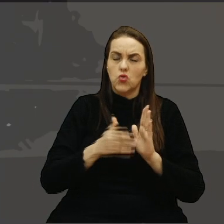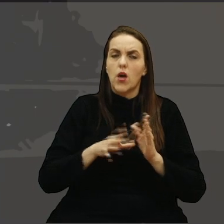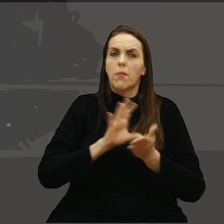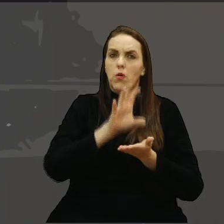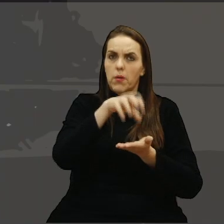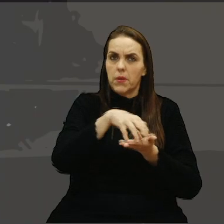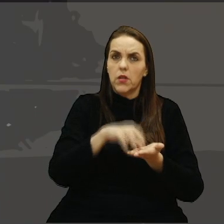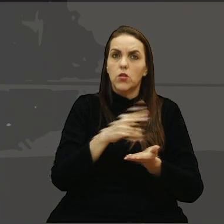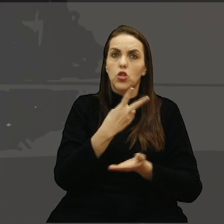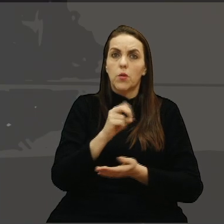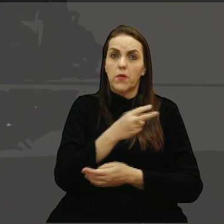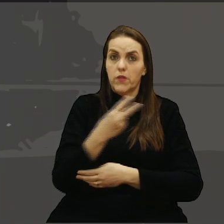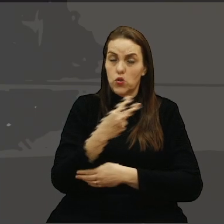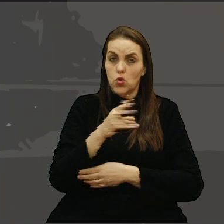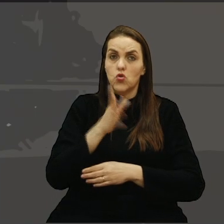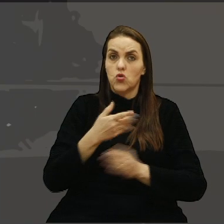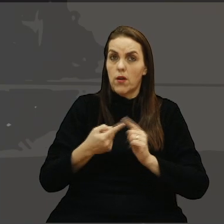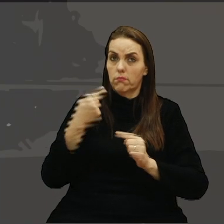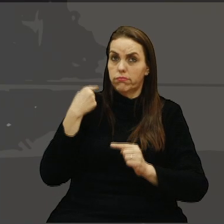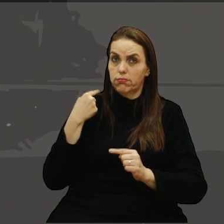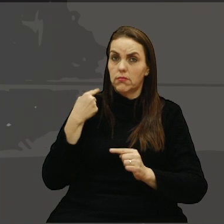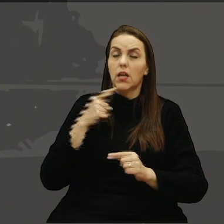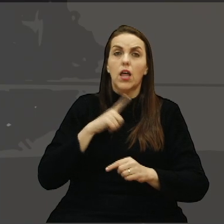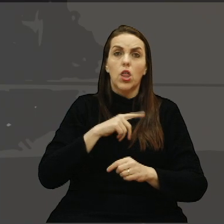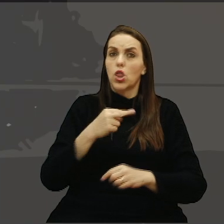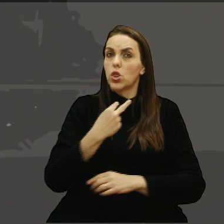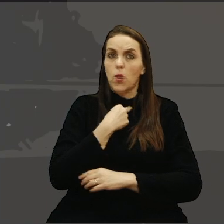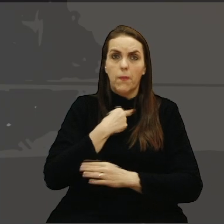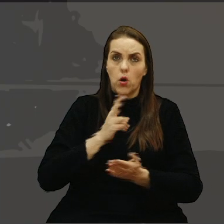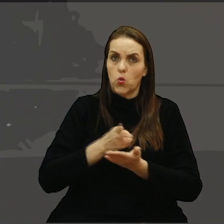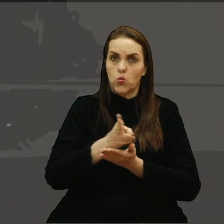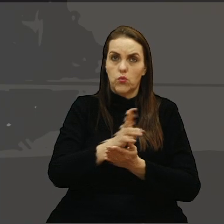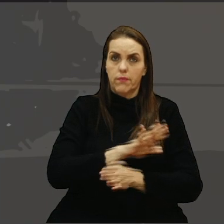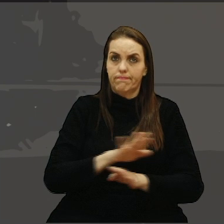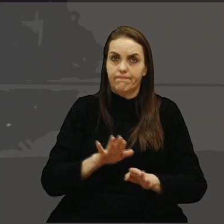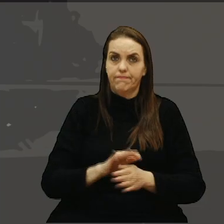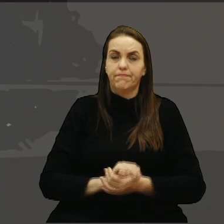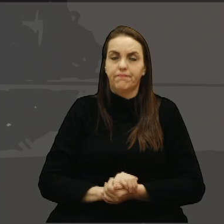lá em 2022. Isso não pode continuar.